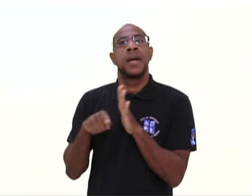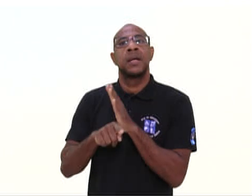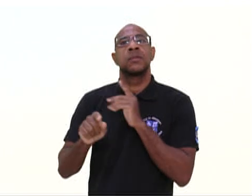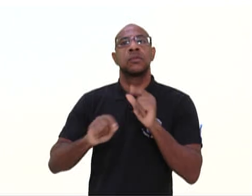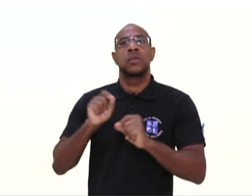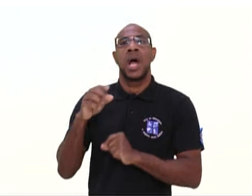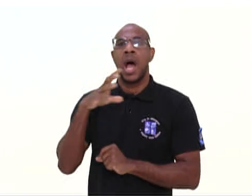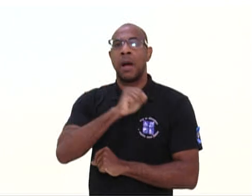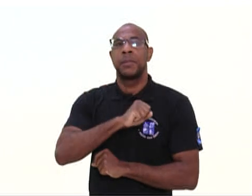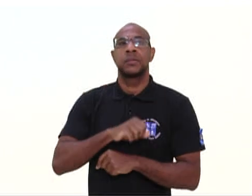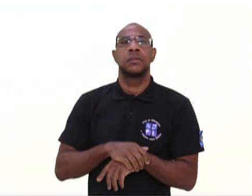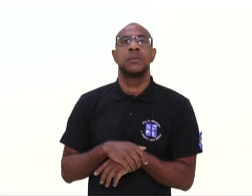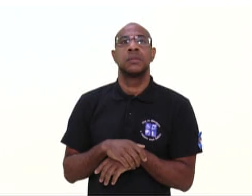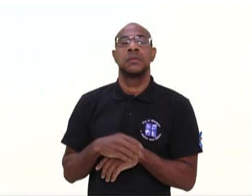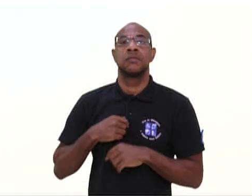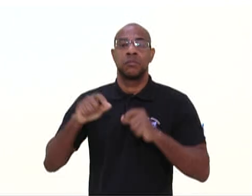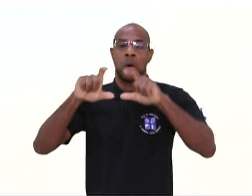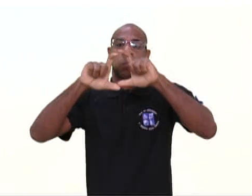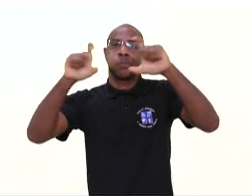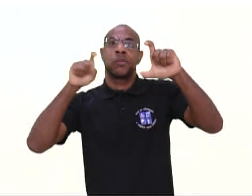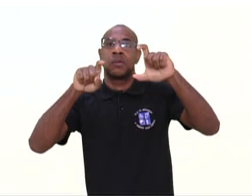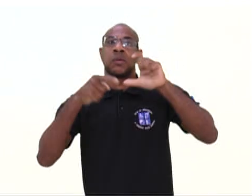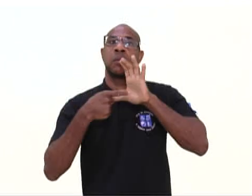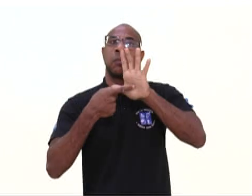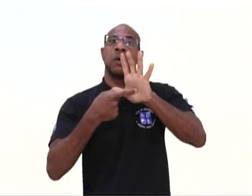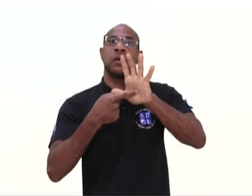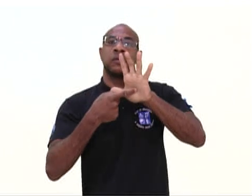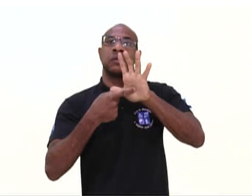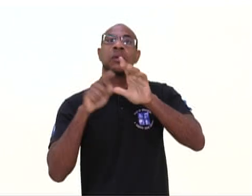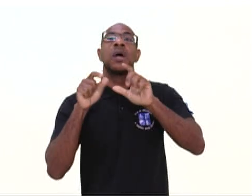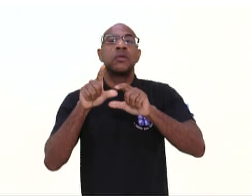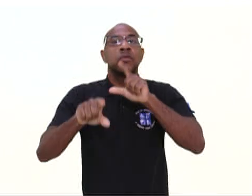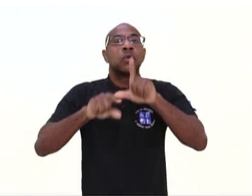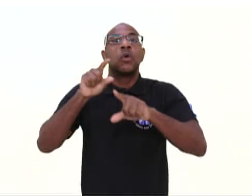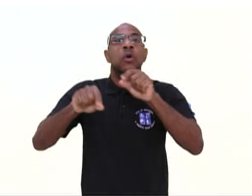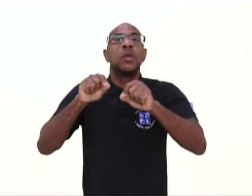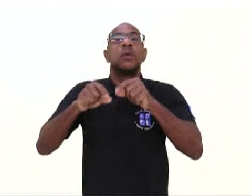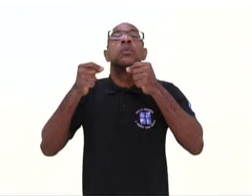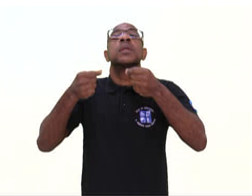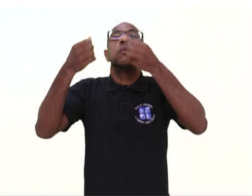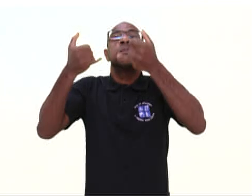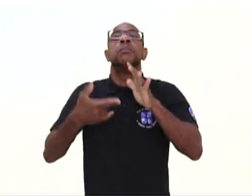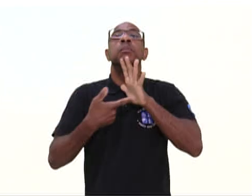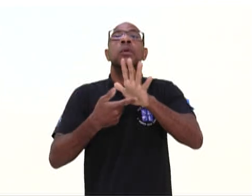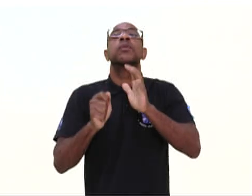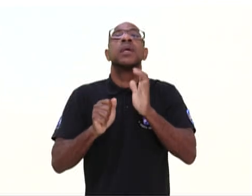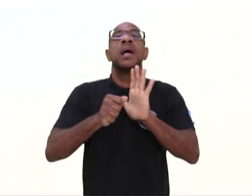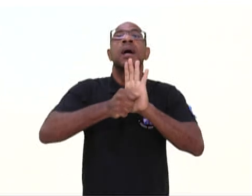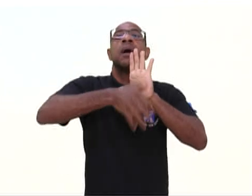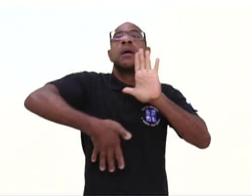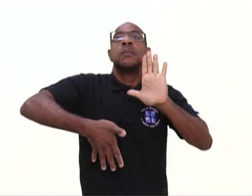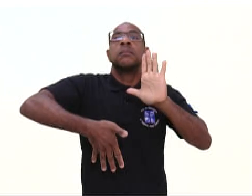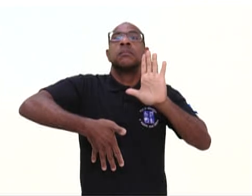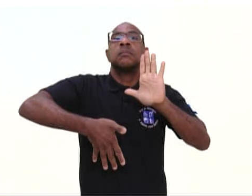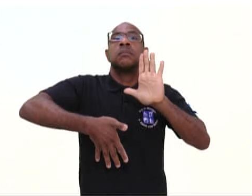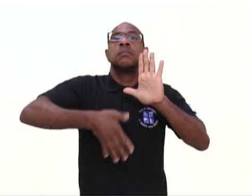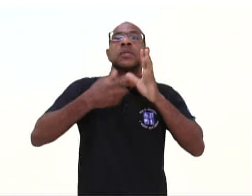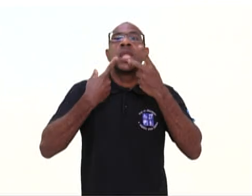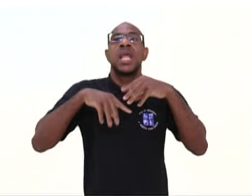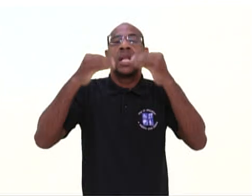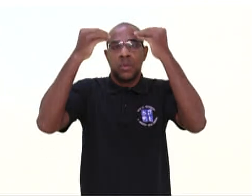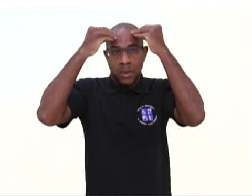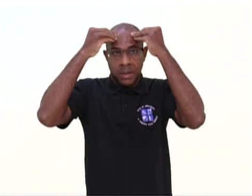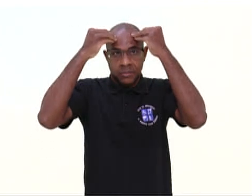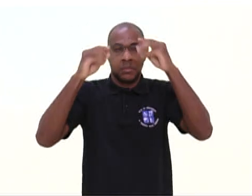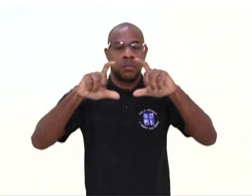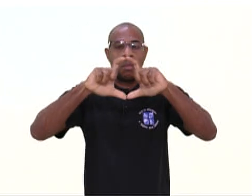jogo rápido. Considere o fragmento em destaque e assinale a opção que define a figura de linguagem empregada nos versos. O recorte está